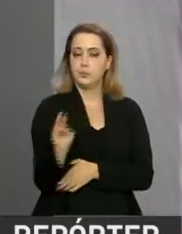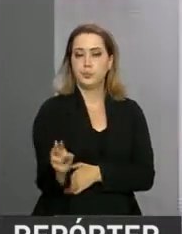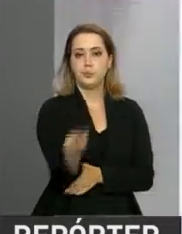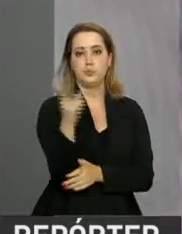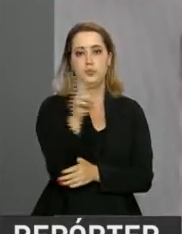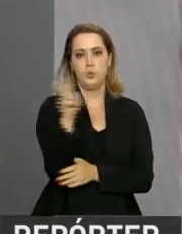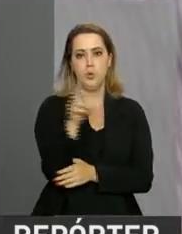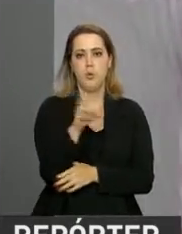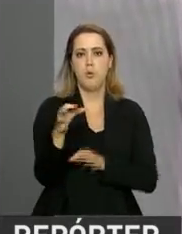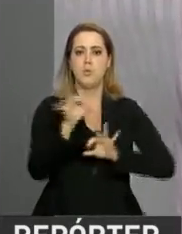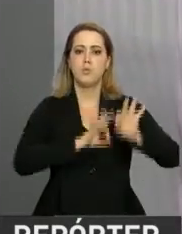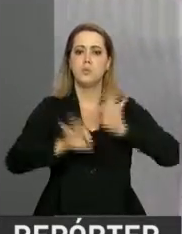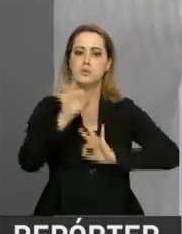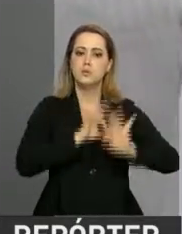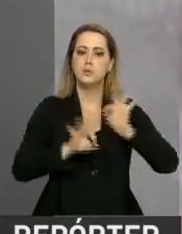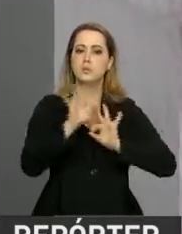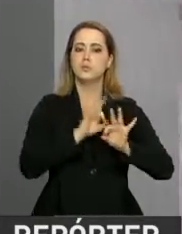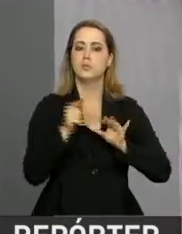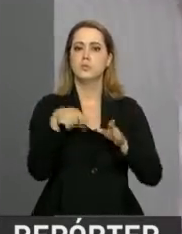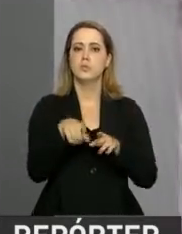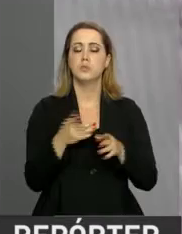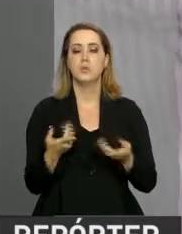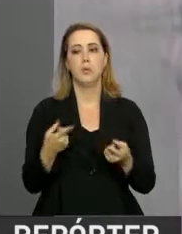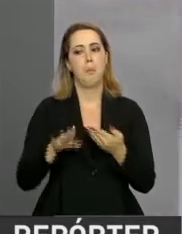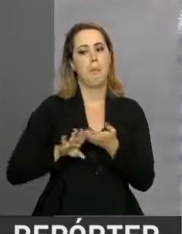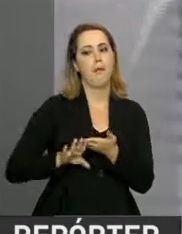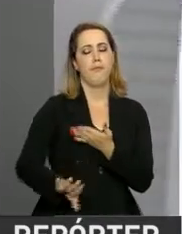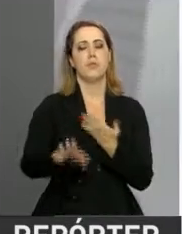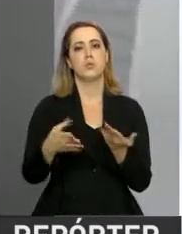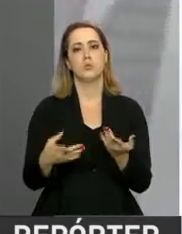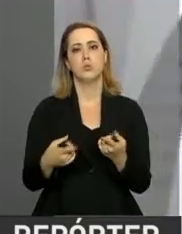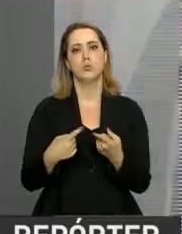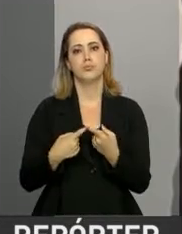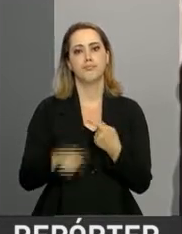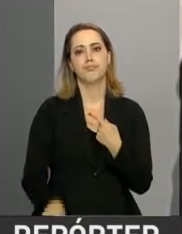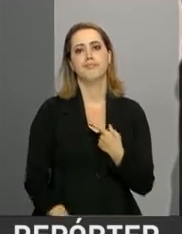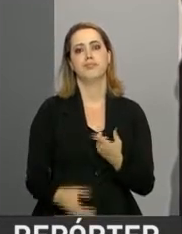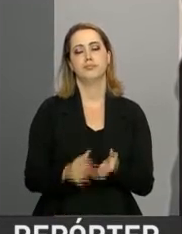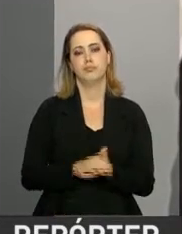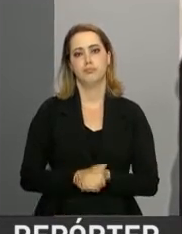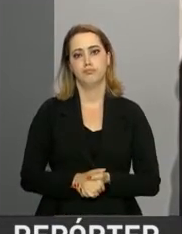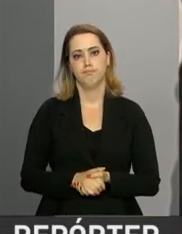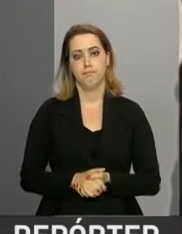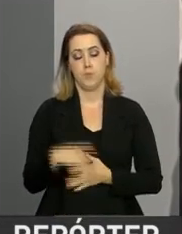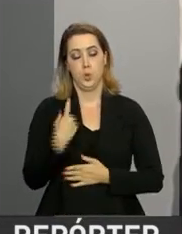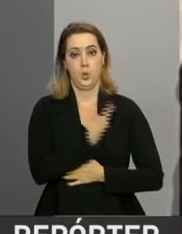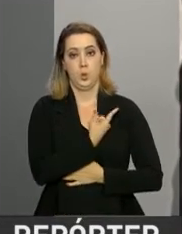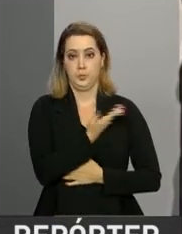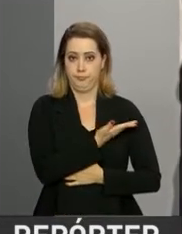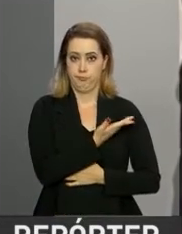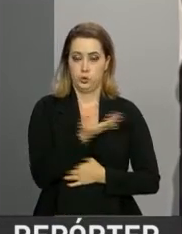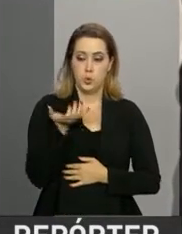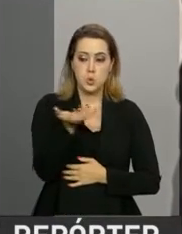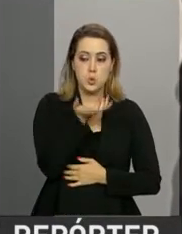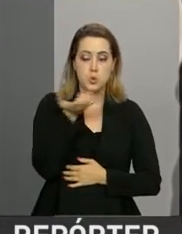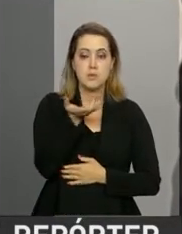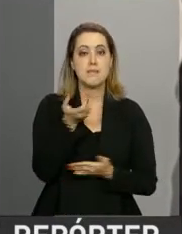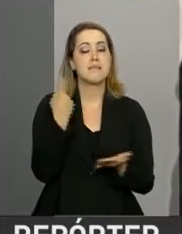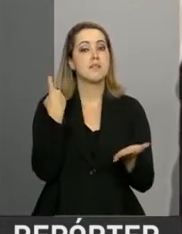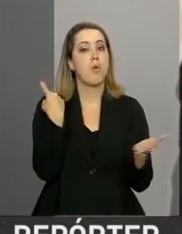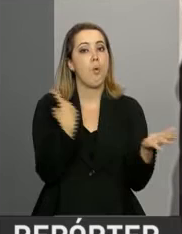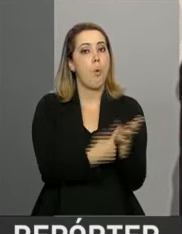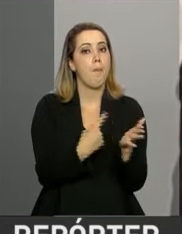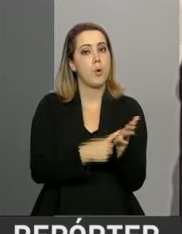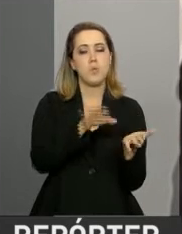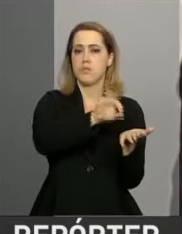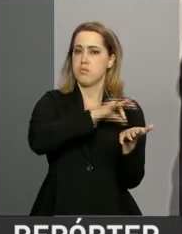chance de um termo de ajustamento de conduta foi rejeitada. Nós tentamos assinar um TAC, no qual